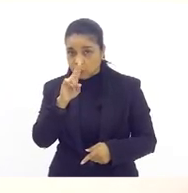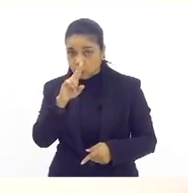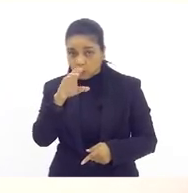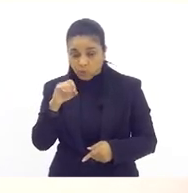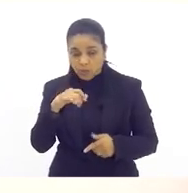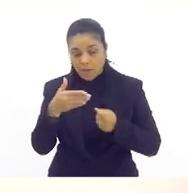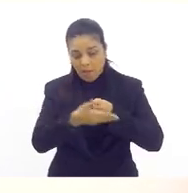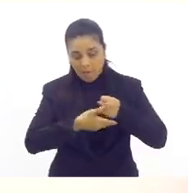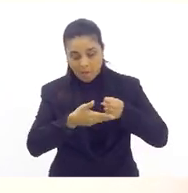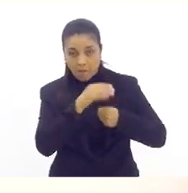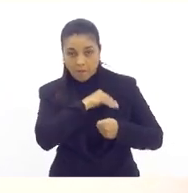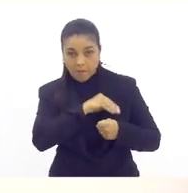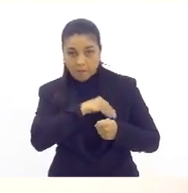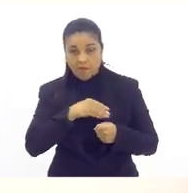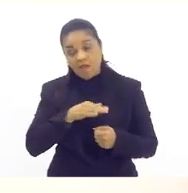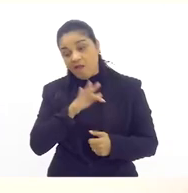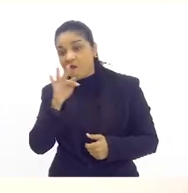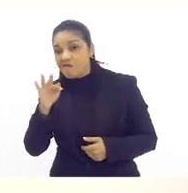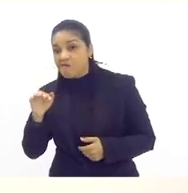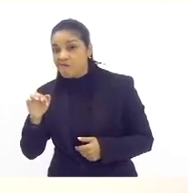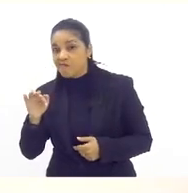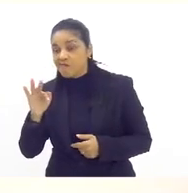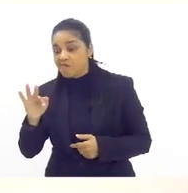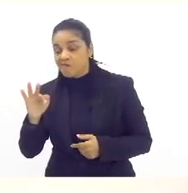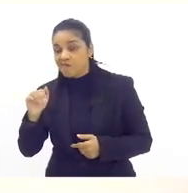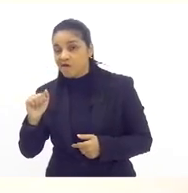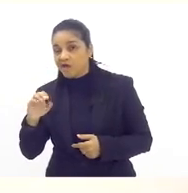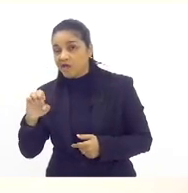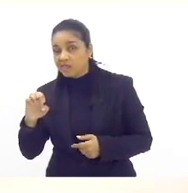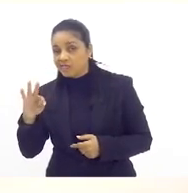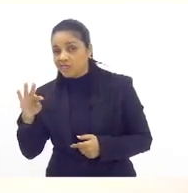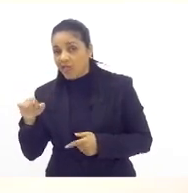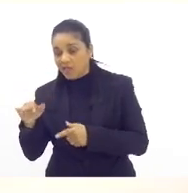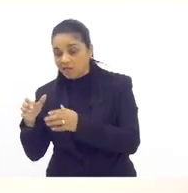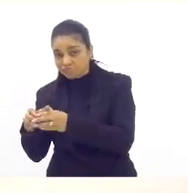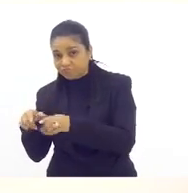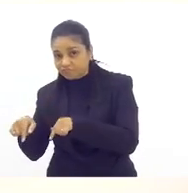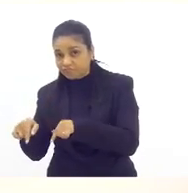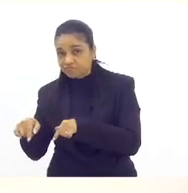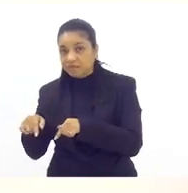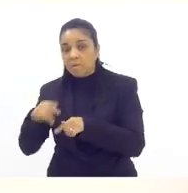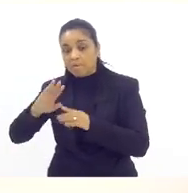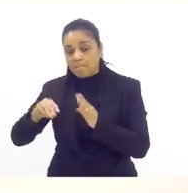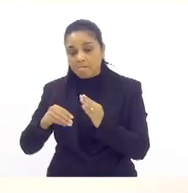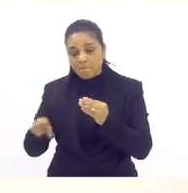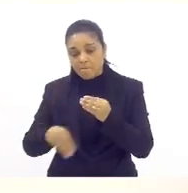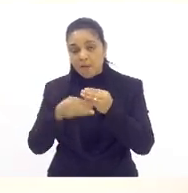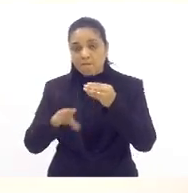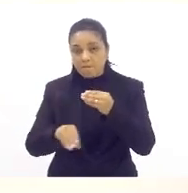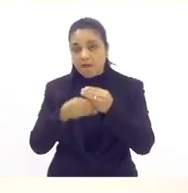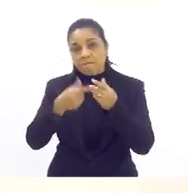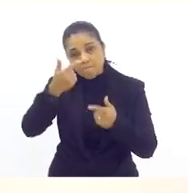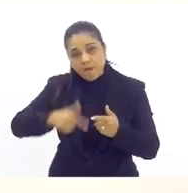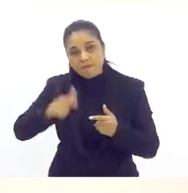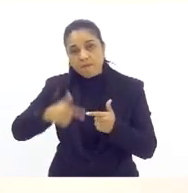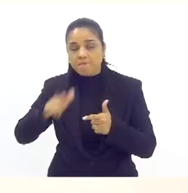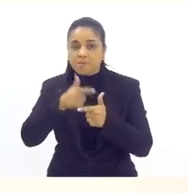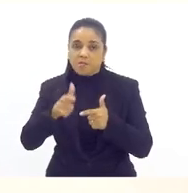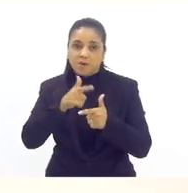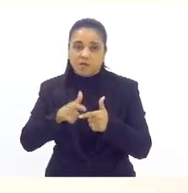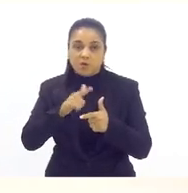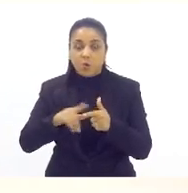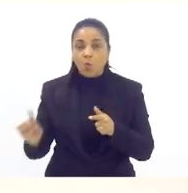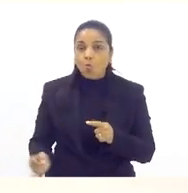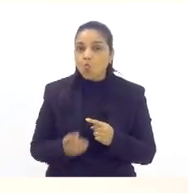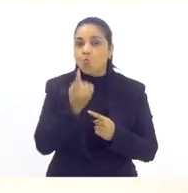do piso na fé que nós temos outras coisas acrescentar como foi colocado aqui somos os únicos da área de educação não é só da Ciência Tecnologia não somos